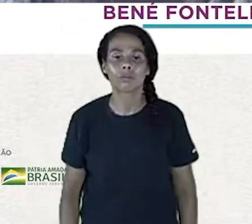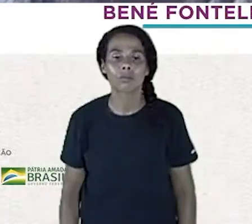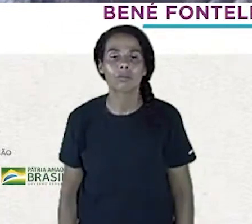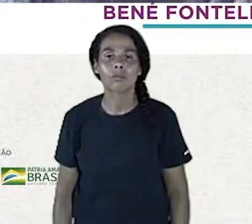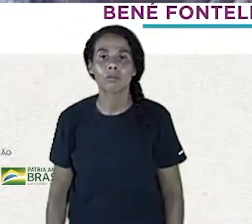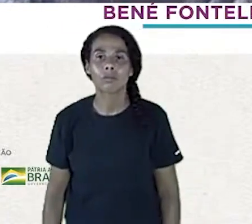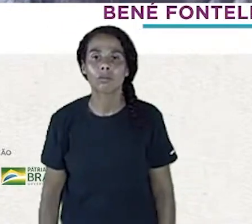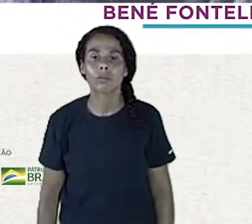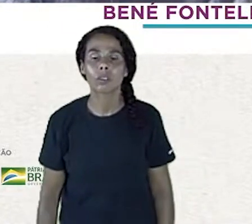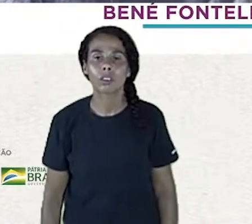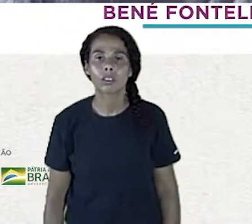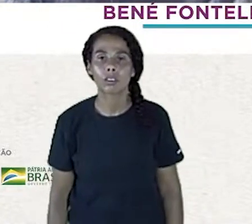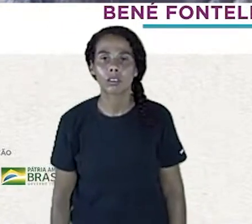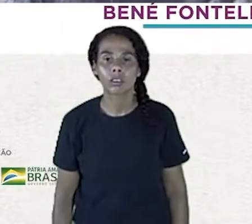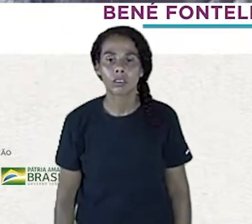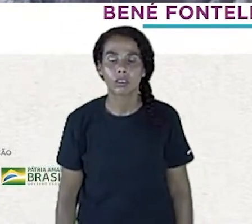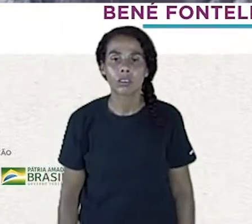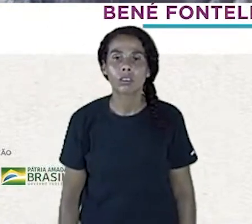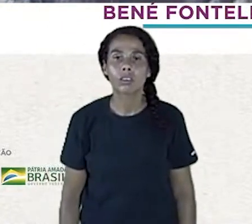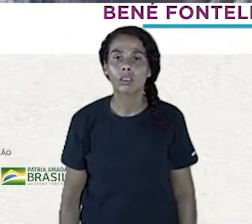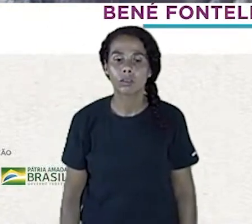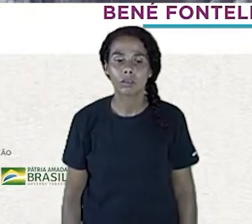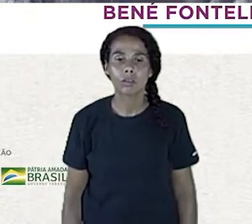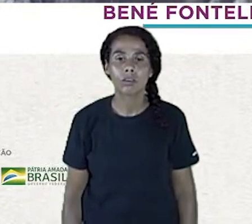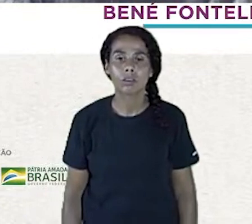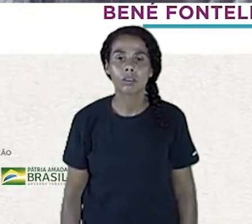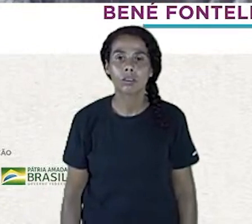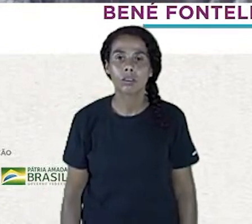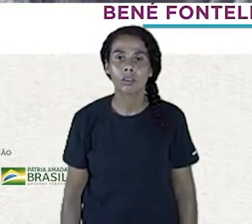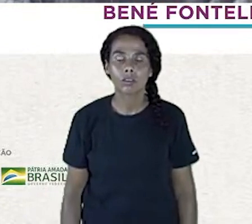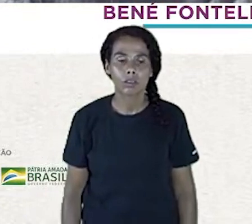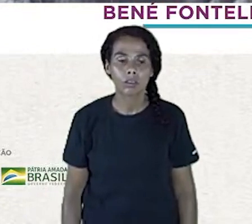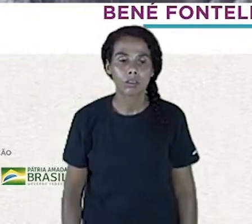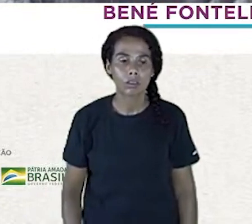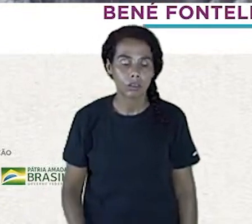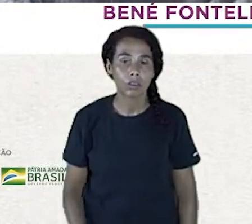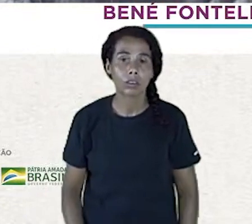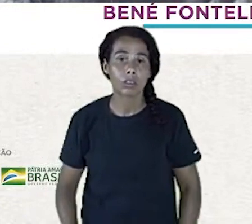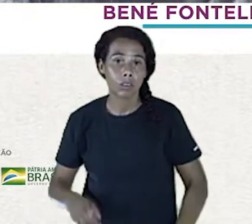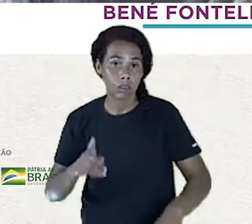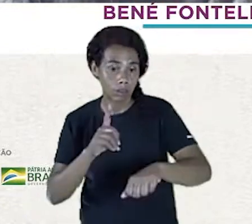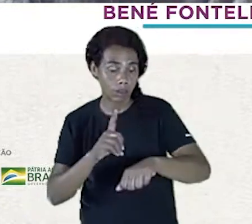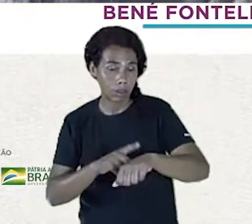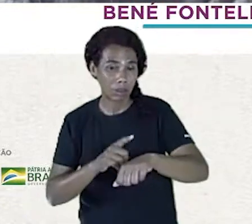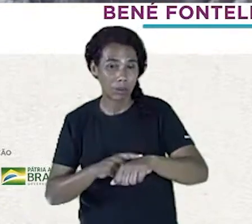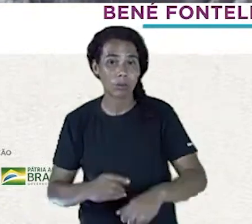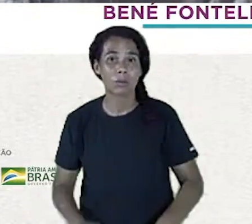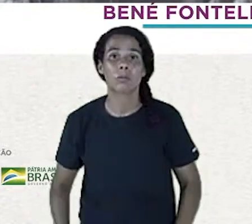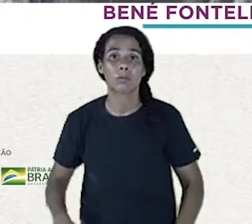Então, quando a gente fala de um tempo mais difícil, mais